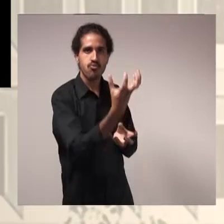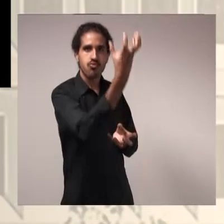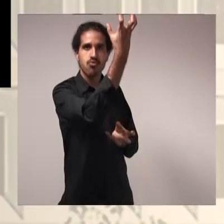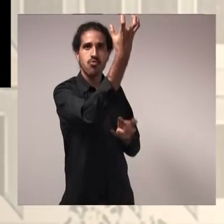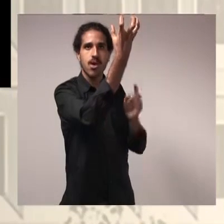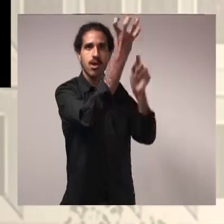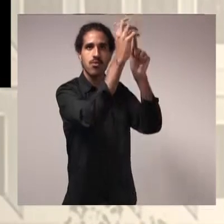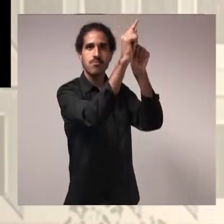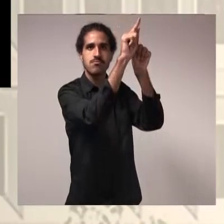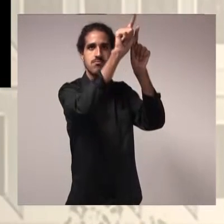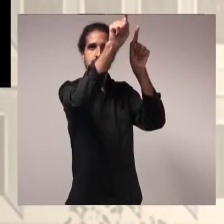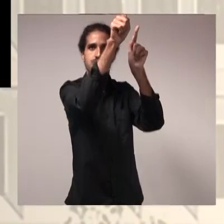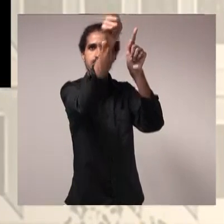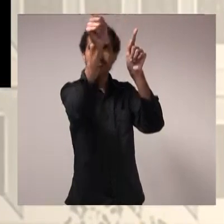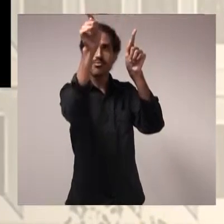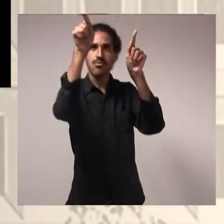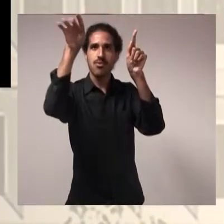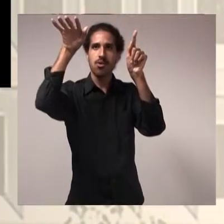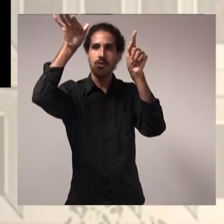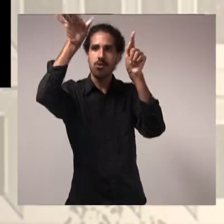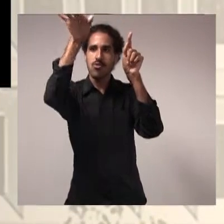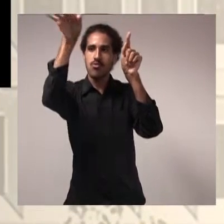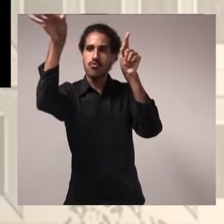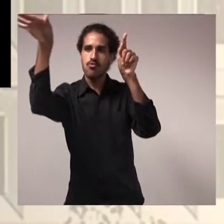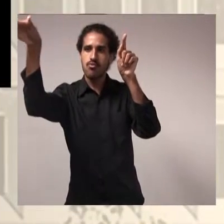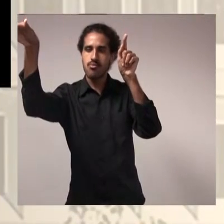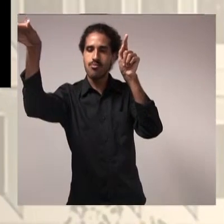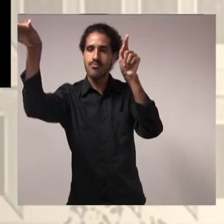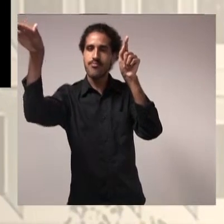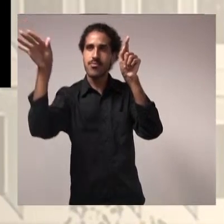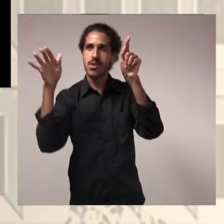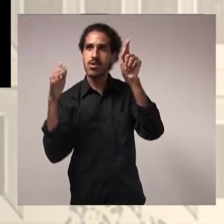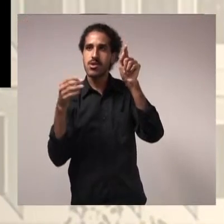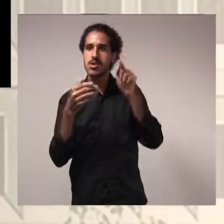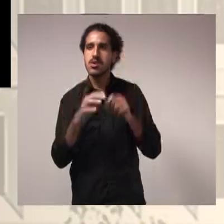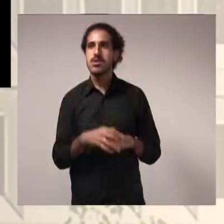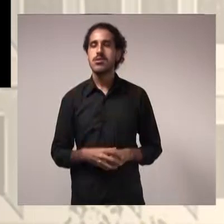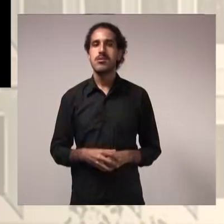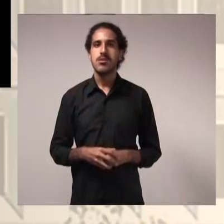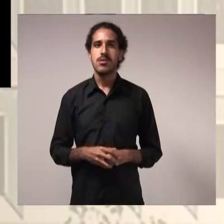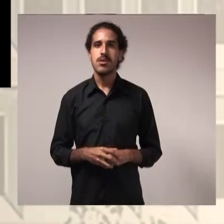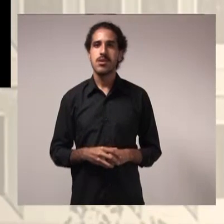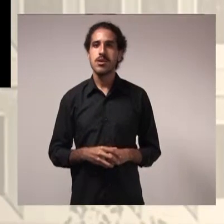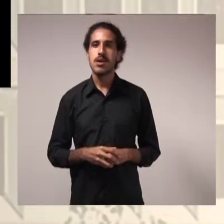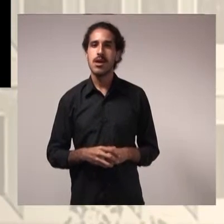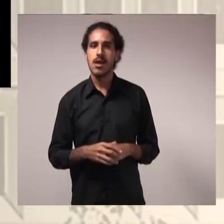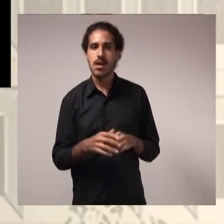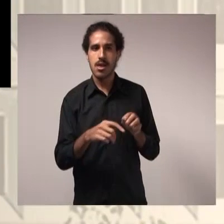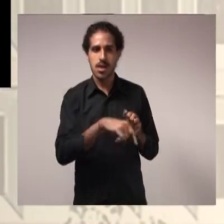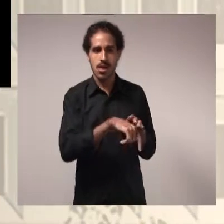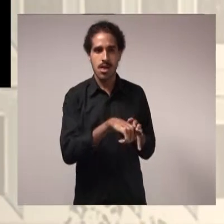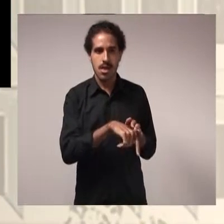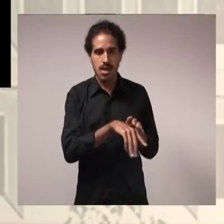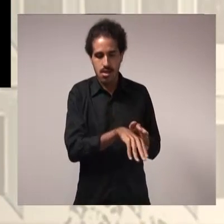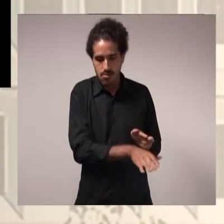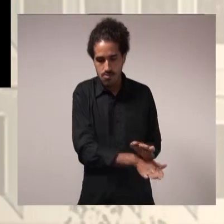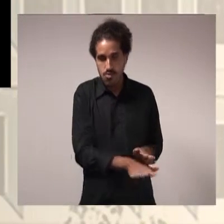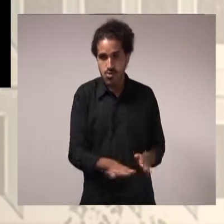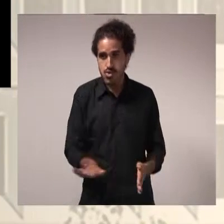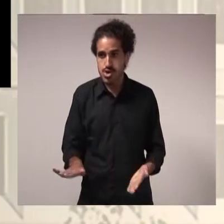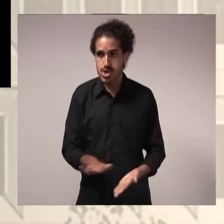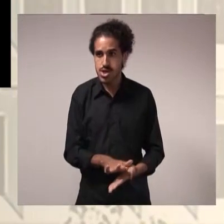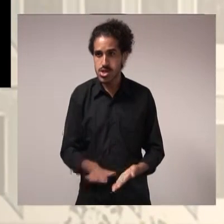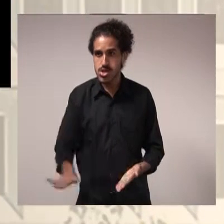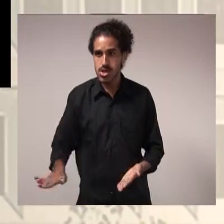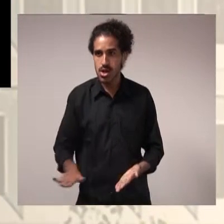de aberturas no forro, esse ar quente vai para o exterior. E a entrada de sol.